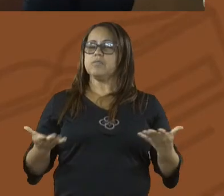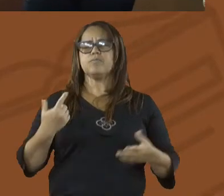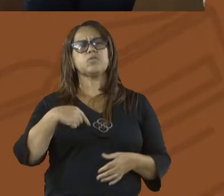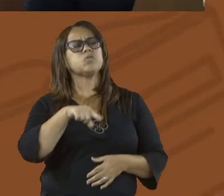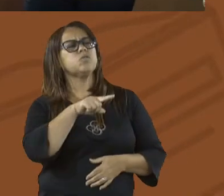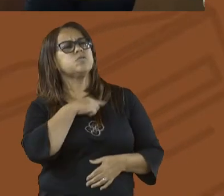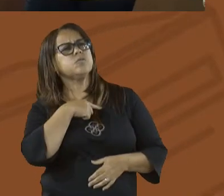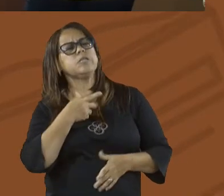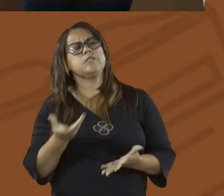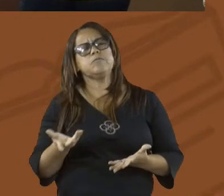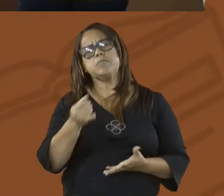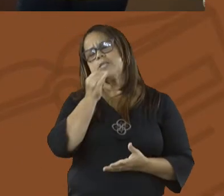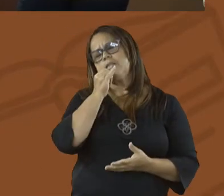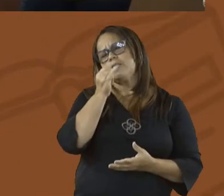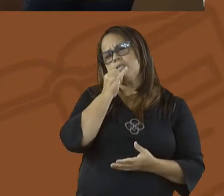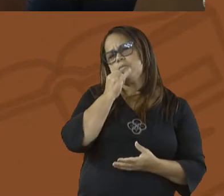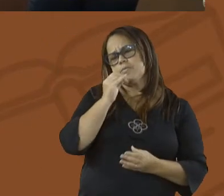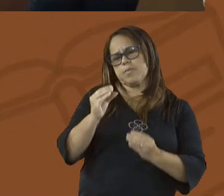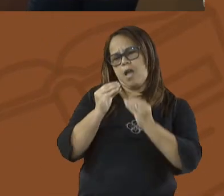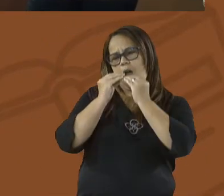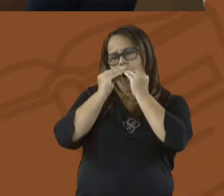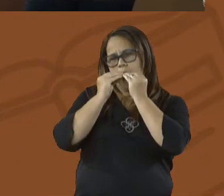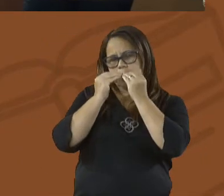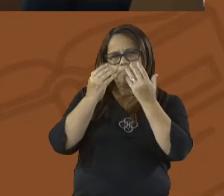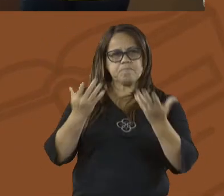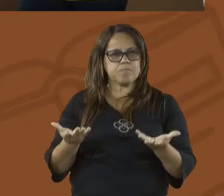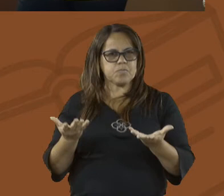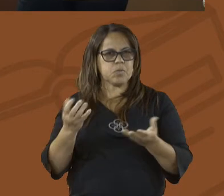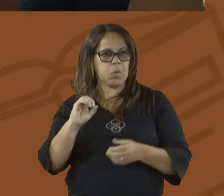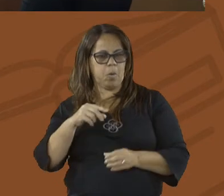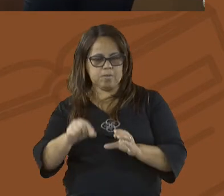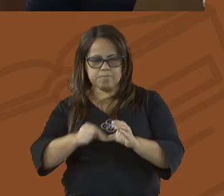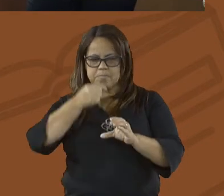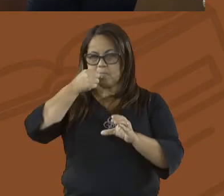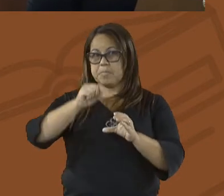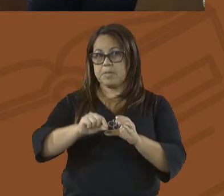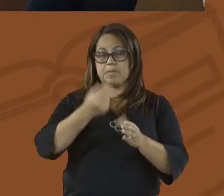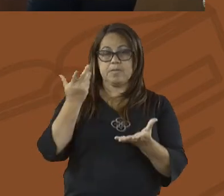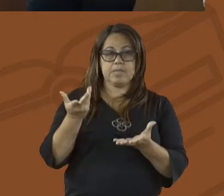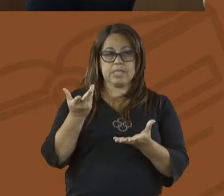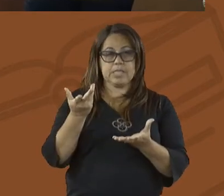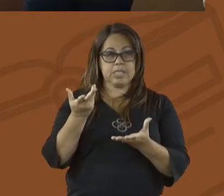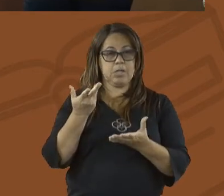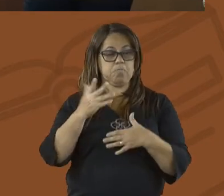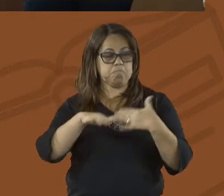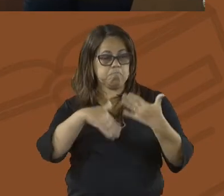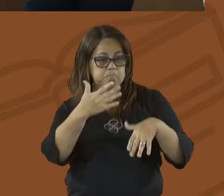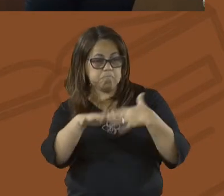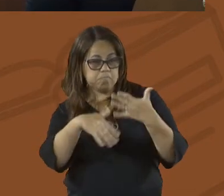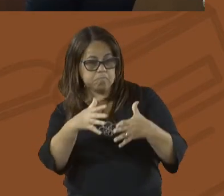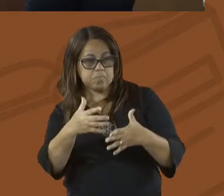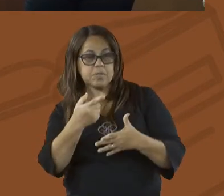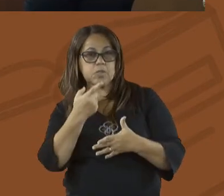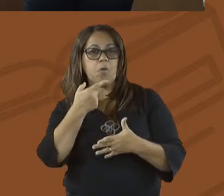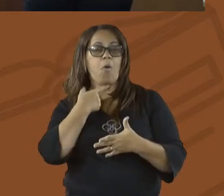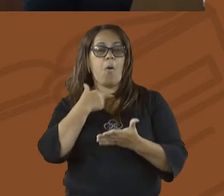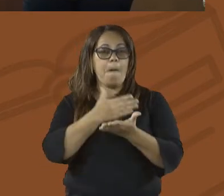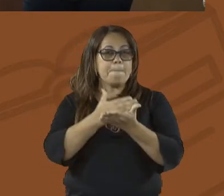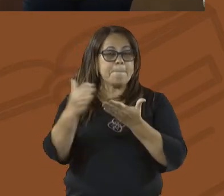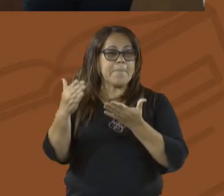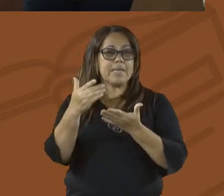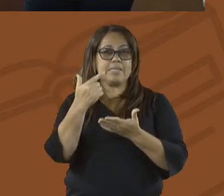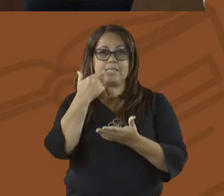lá, come aquele sanduíche, né, aquela pipoca, então o processo digestivo ele já vai começar na boca,